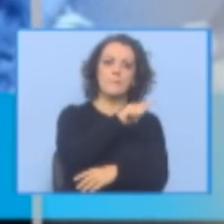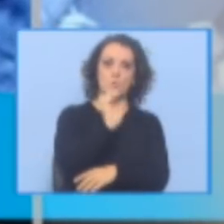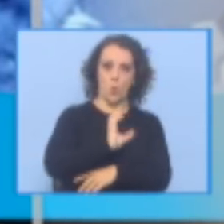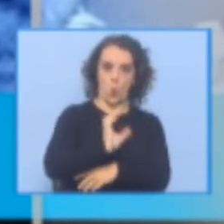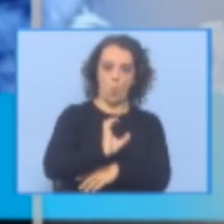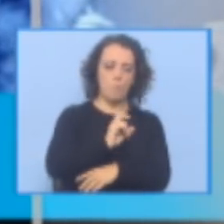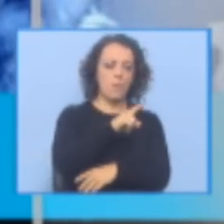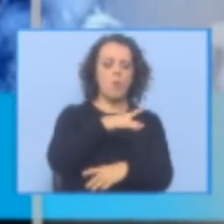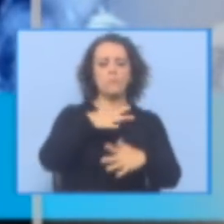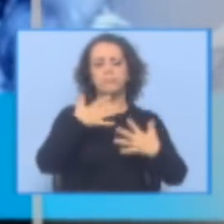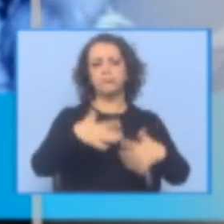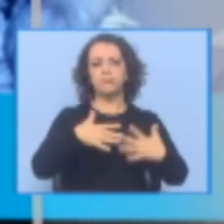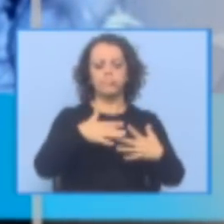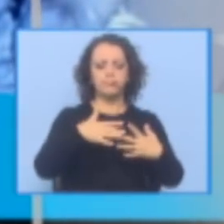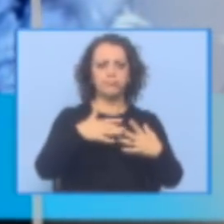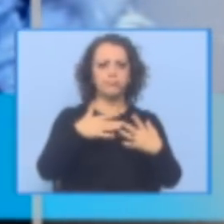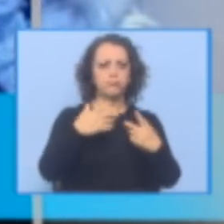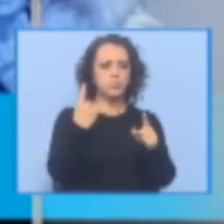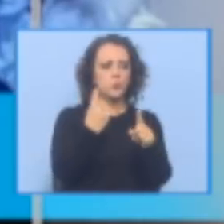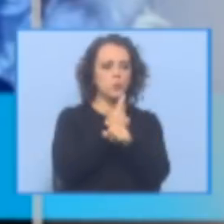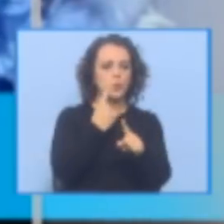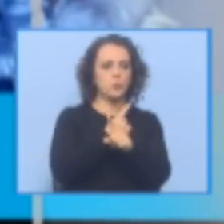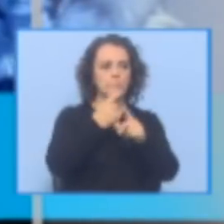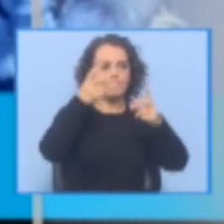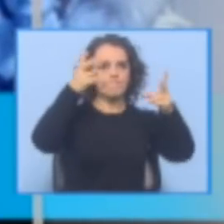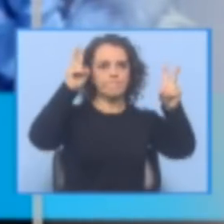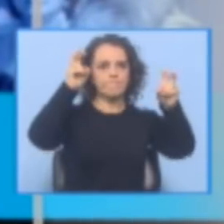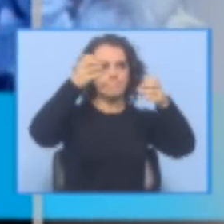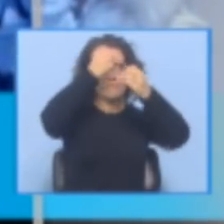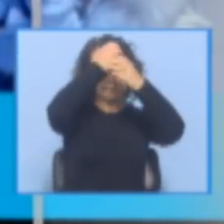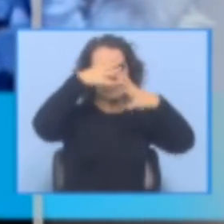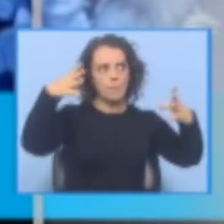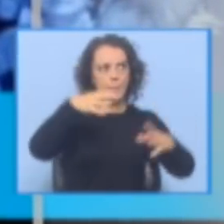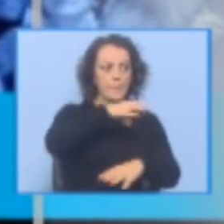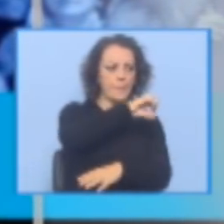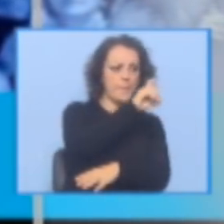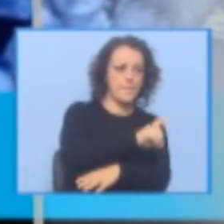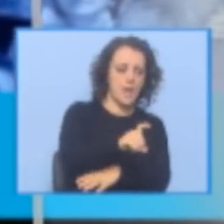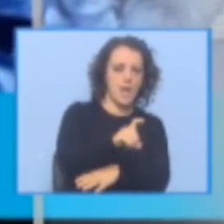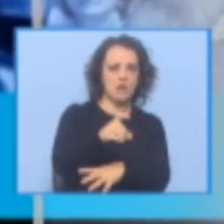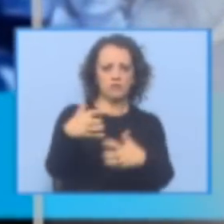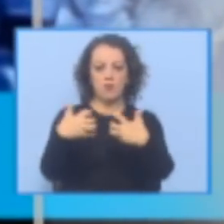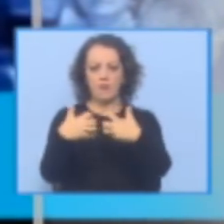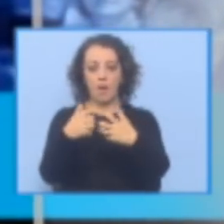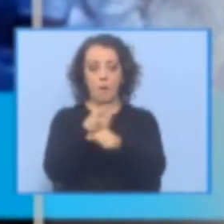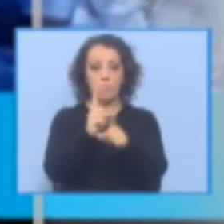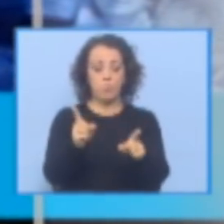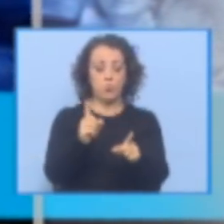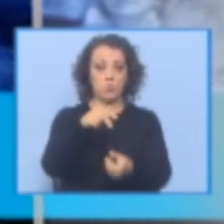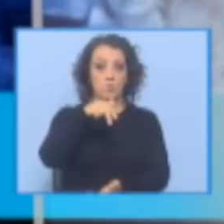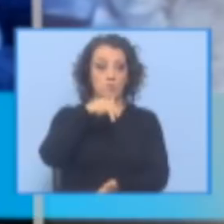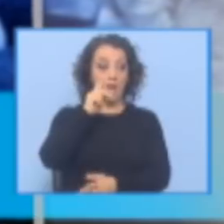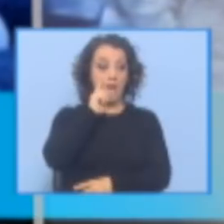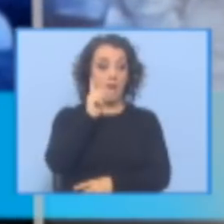coisas muito mais concretas sobre a paz e a guerra, porque foi um sítio que viveu